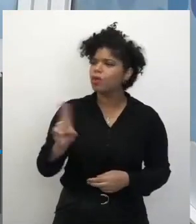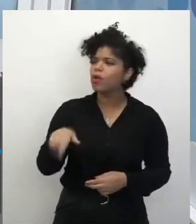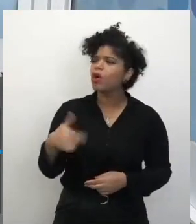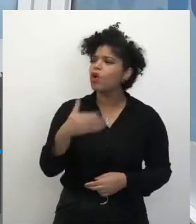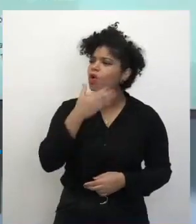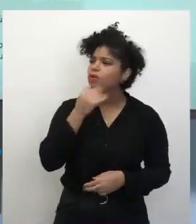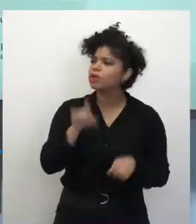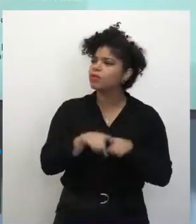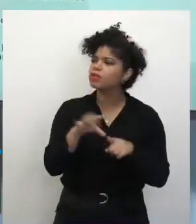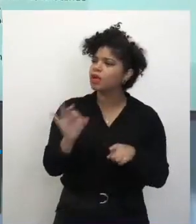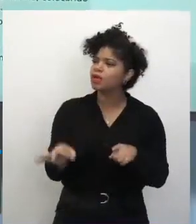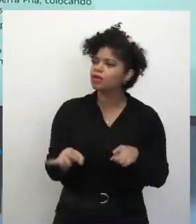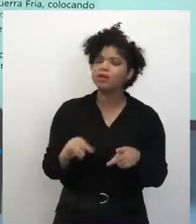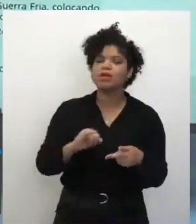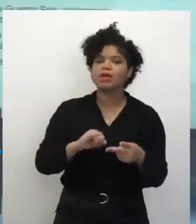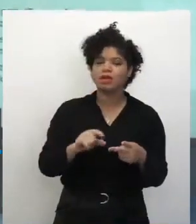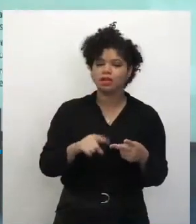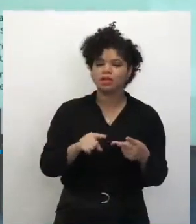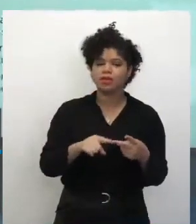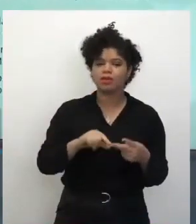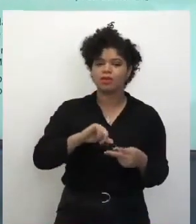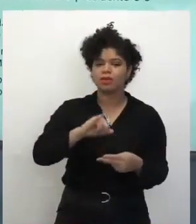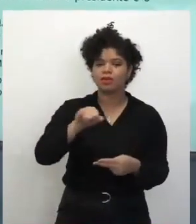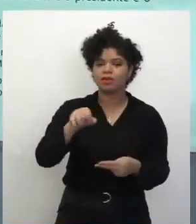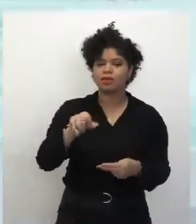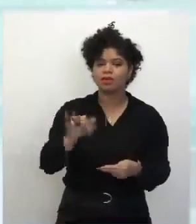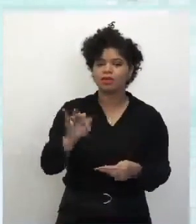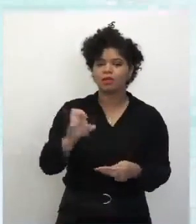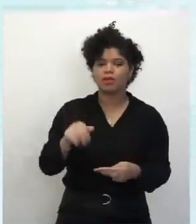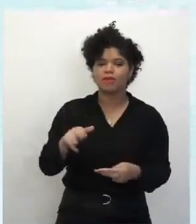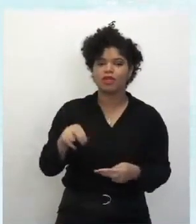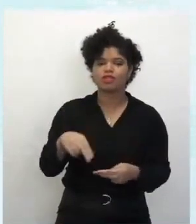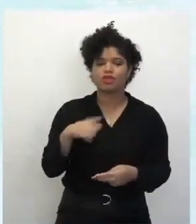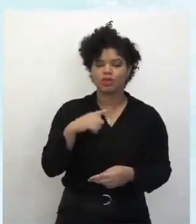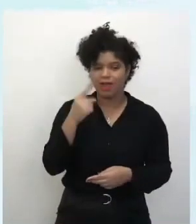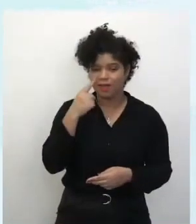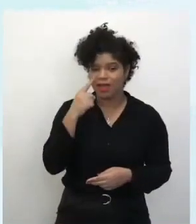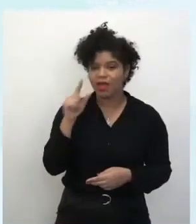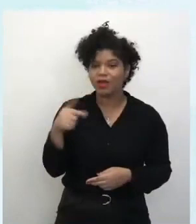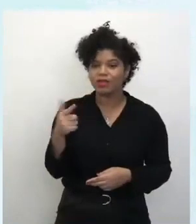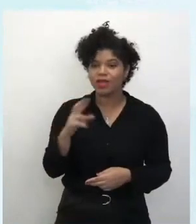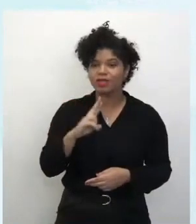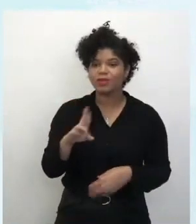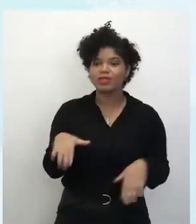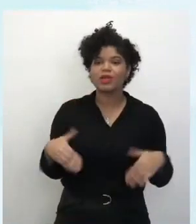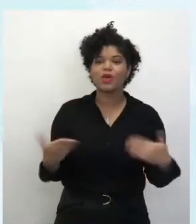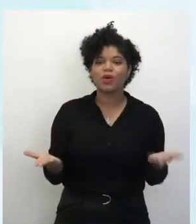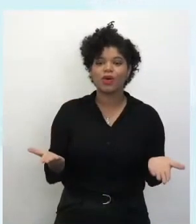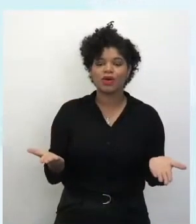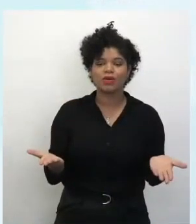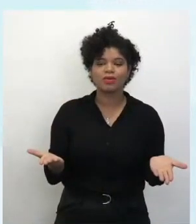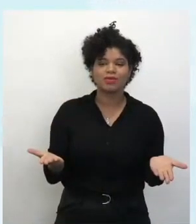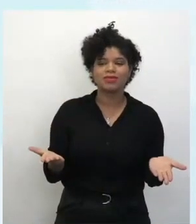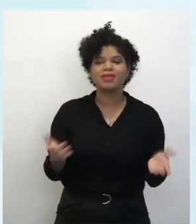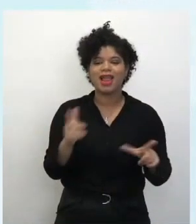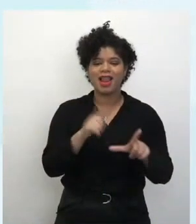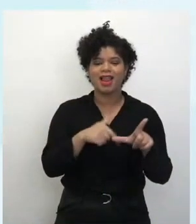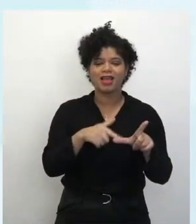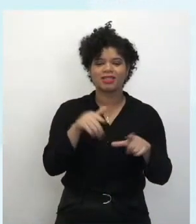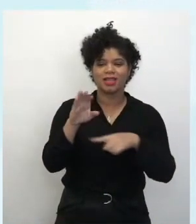Jéferson Jéferson muito bem daquela apertadinha Marota que aparece aqui a resposta vamos lá e isso